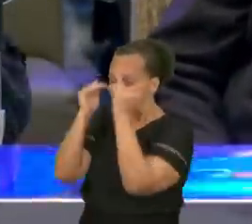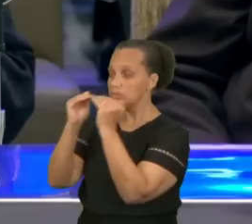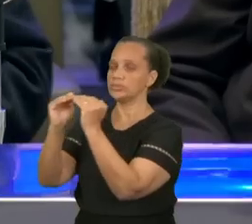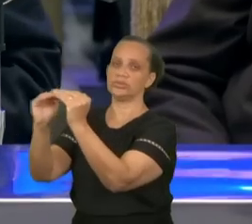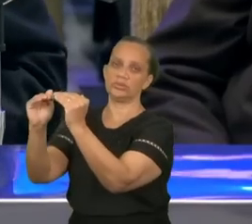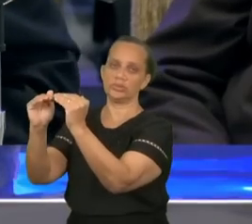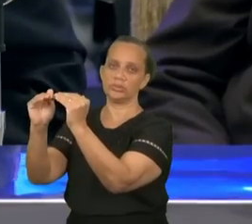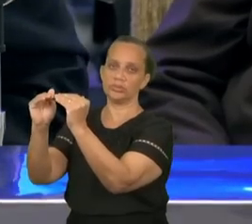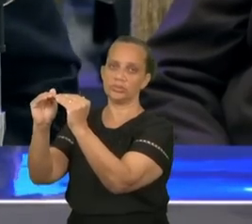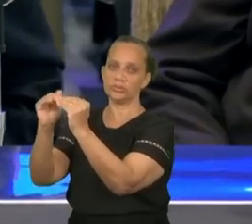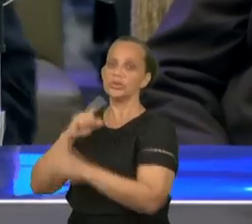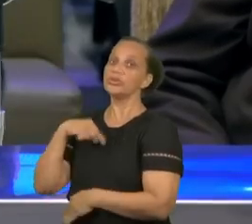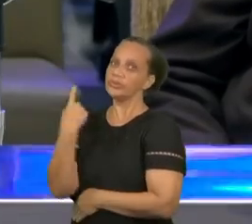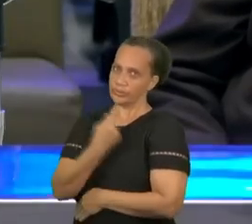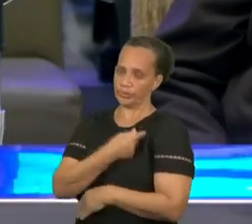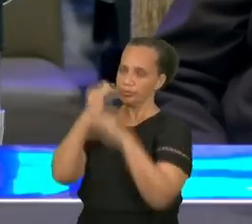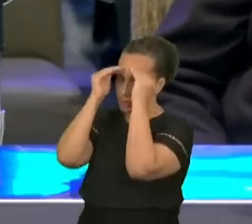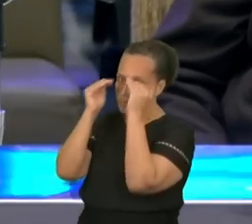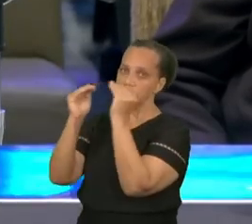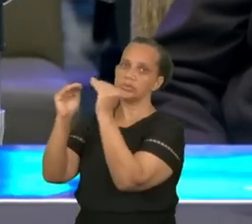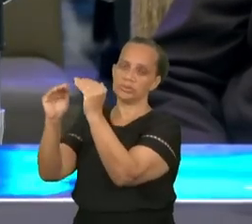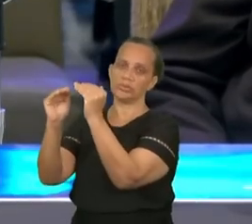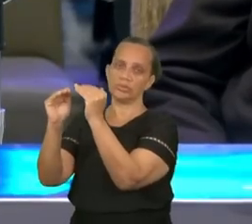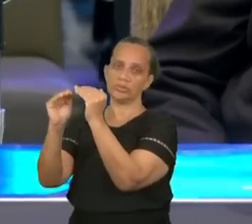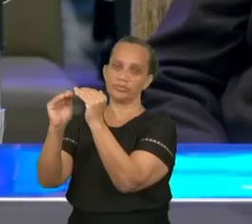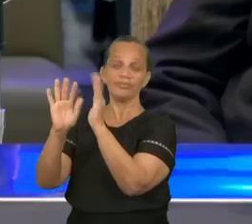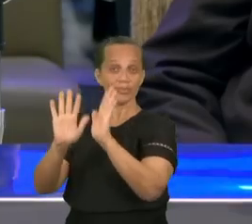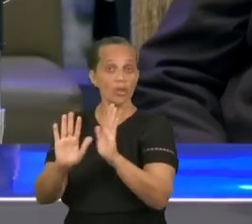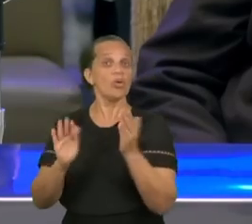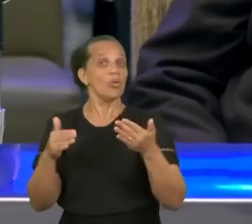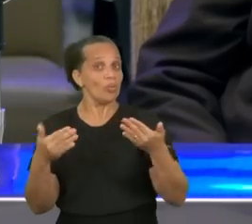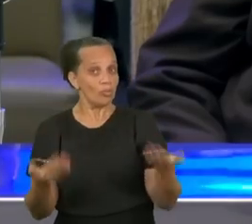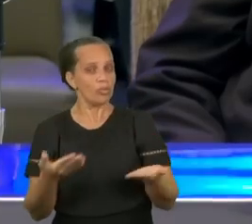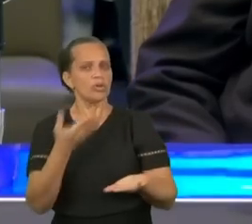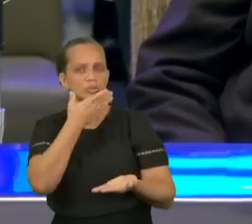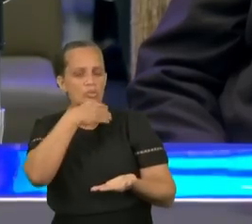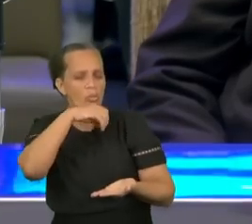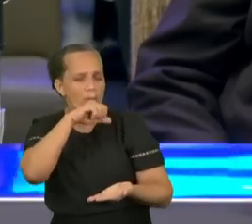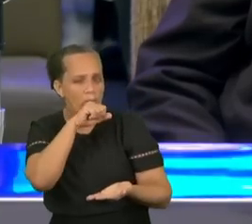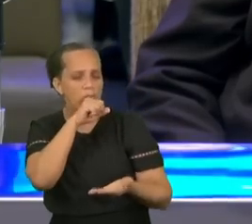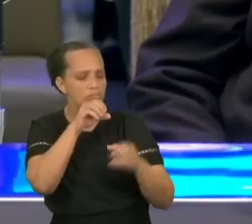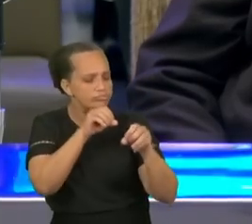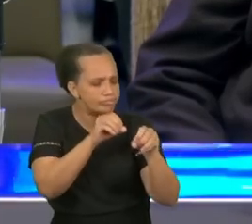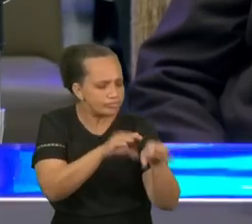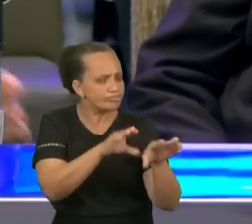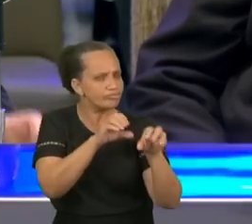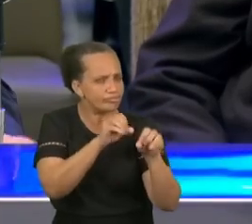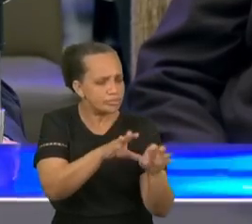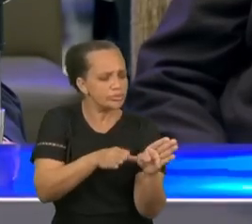nós o reverenciamos quando os pais criam os filhos com limites os filhos